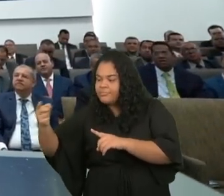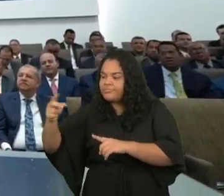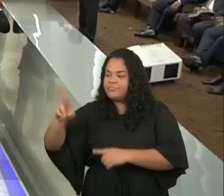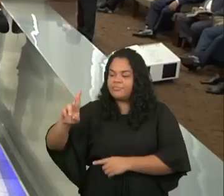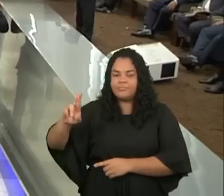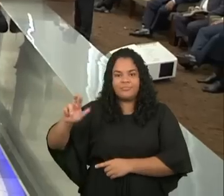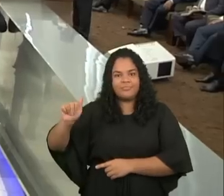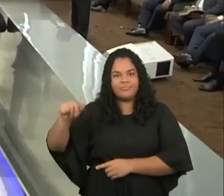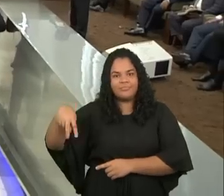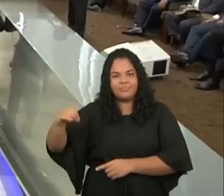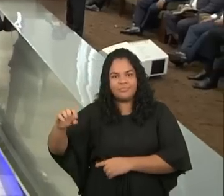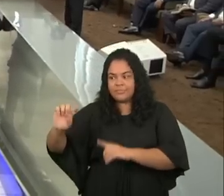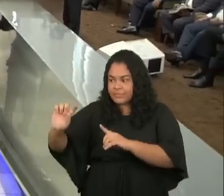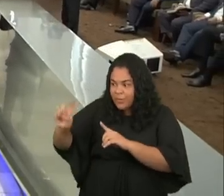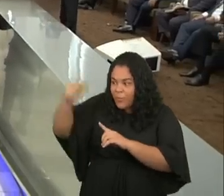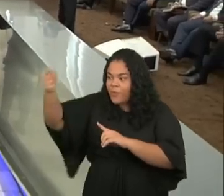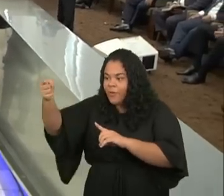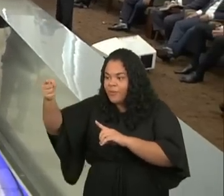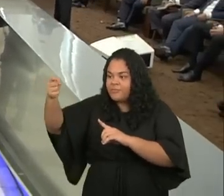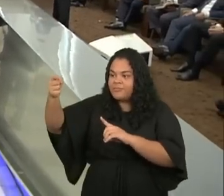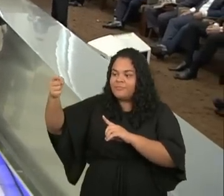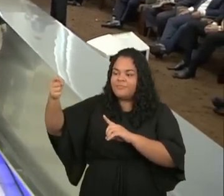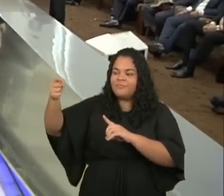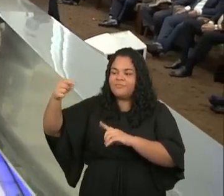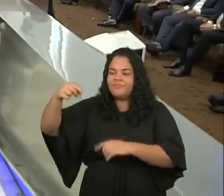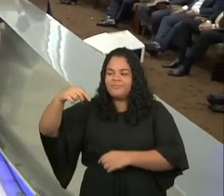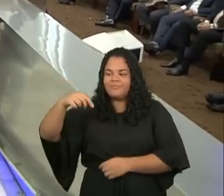anão? Isso, esse aí.